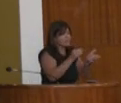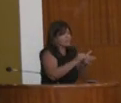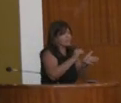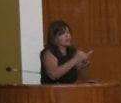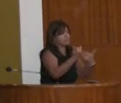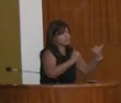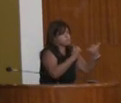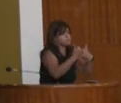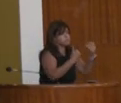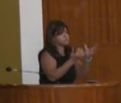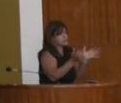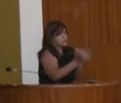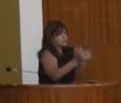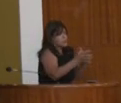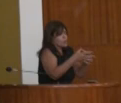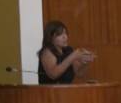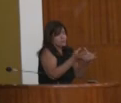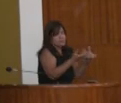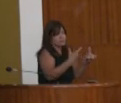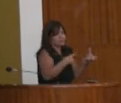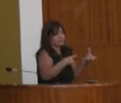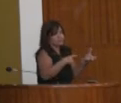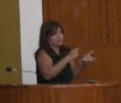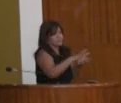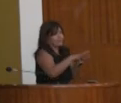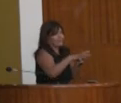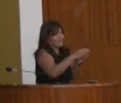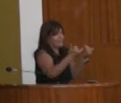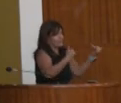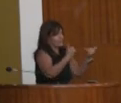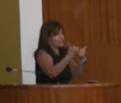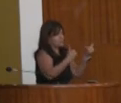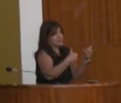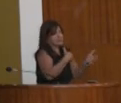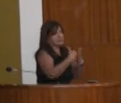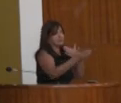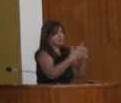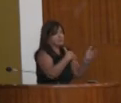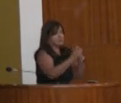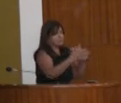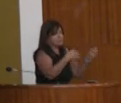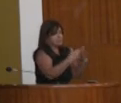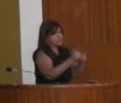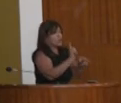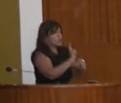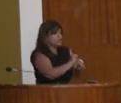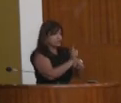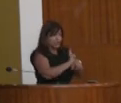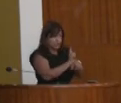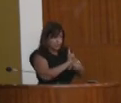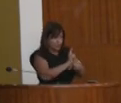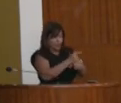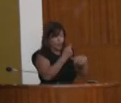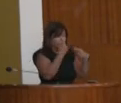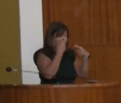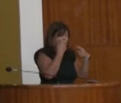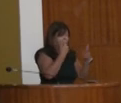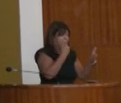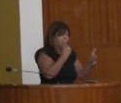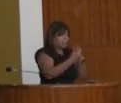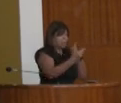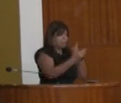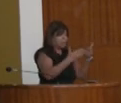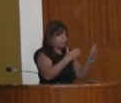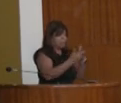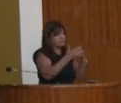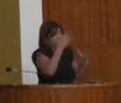estruturalmente, mas também os seus funcionários, companheiros de trabalho e principalmente a gestão, que tem que ter um olhar